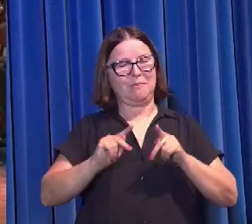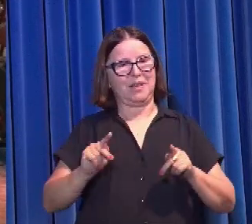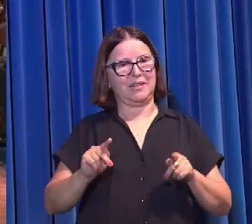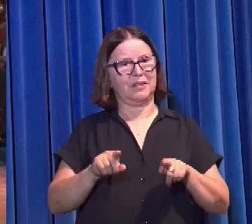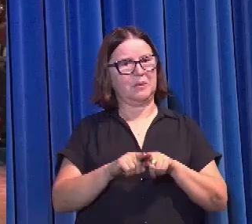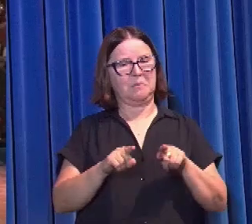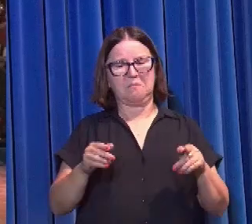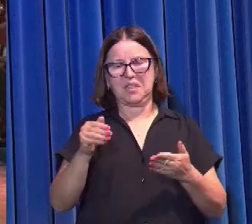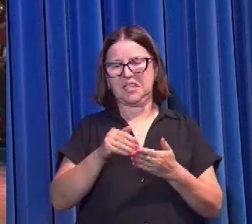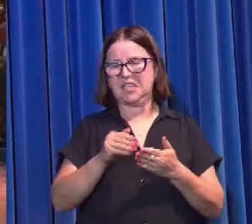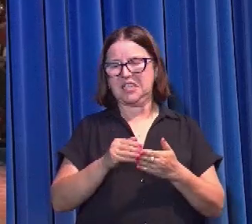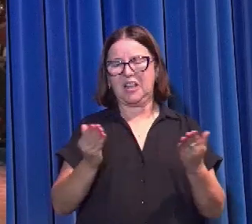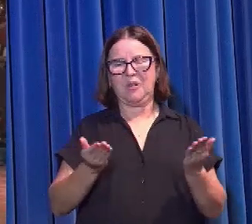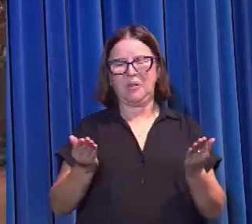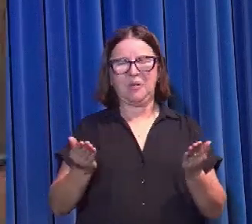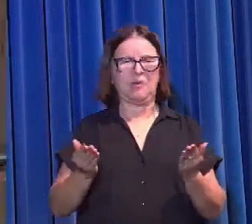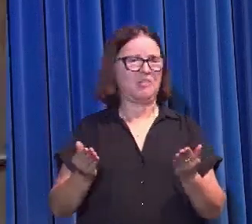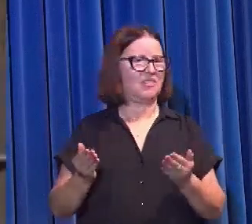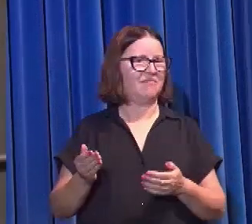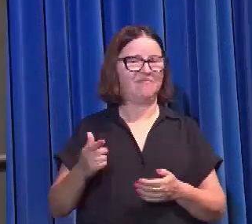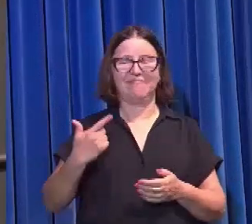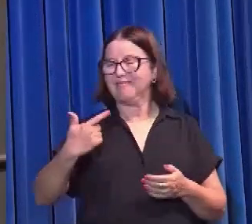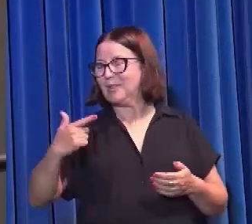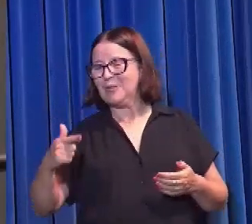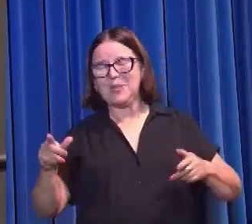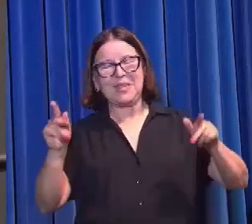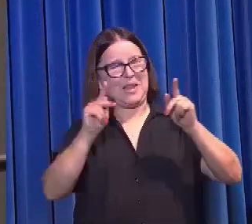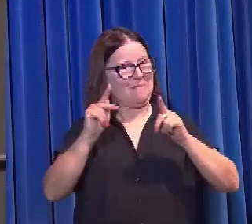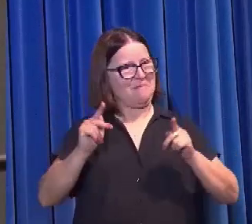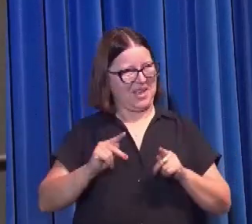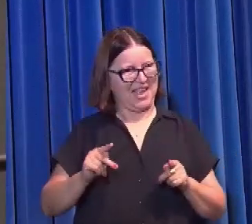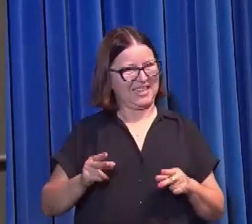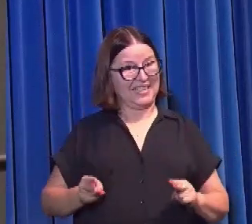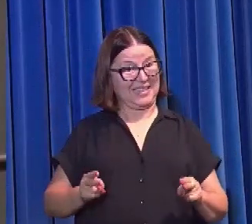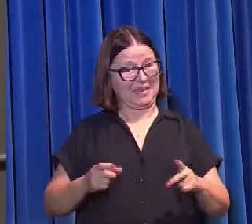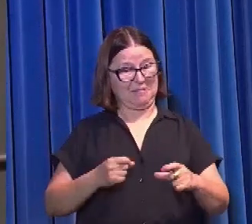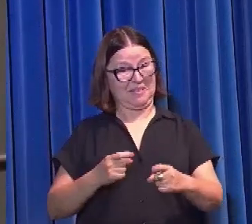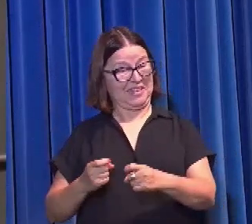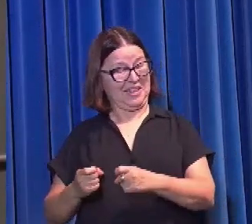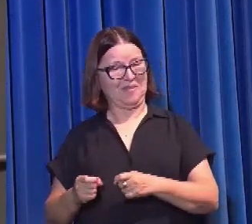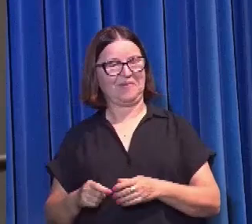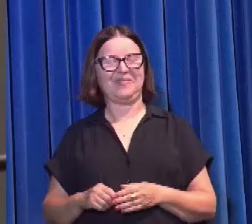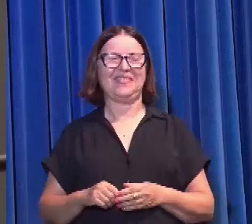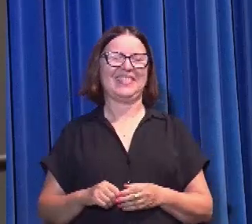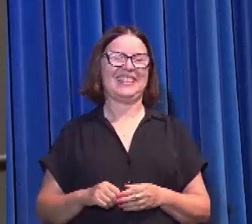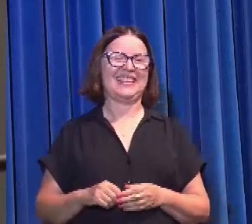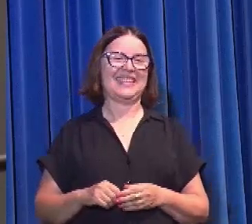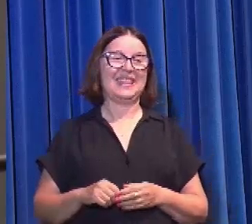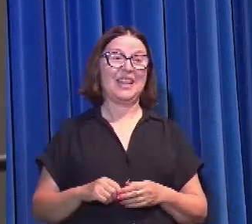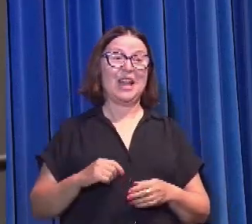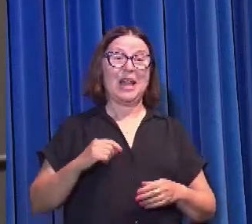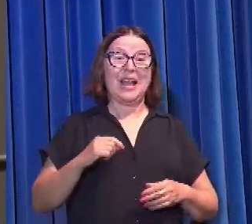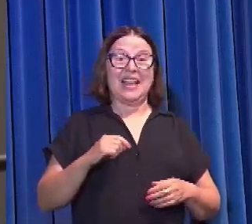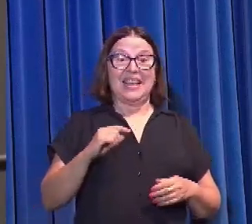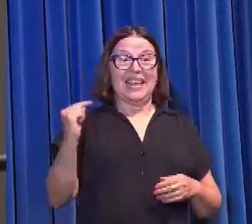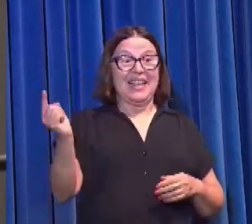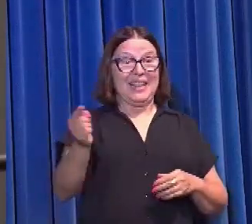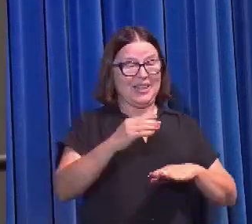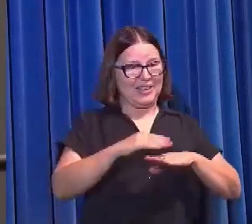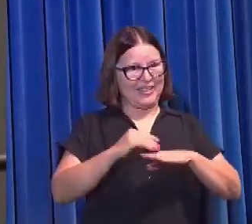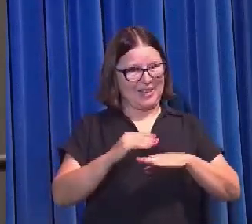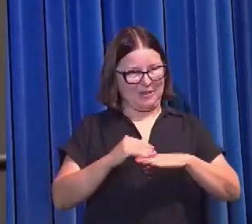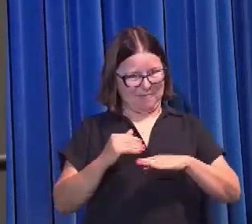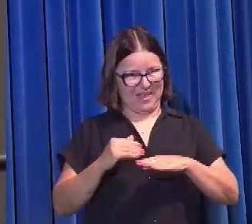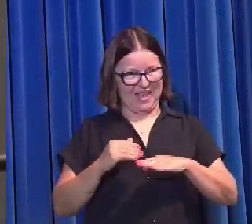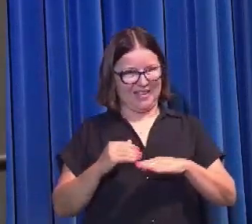consegue produzir unidade e paz. Aqui nós somos chamados a preservar a unidade do Espírito que Cristo conquistou